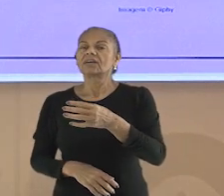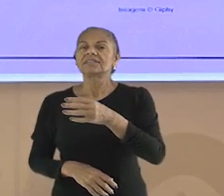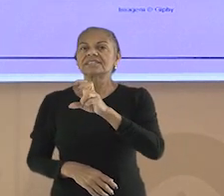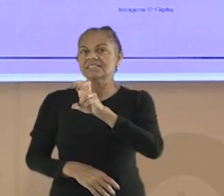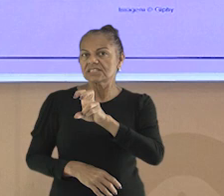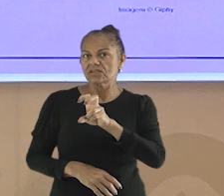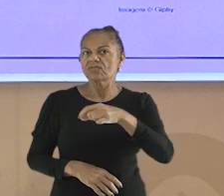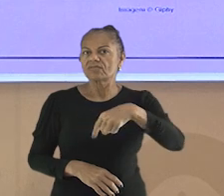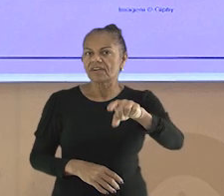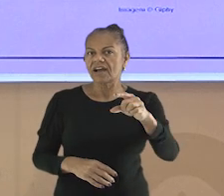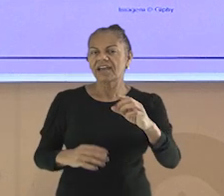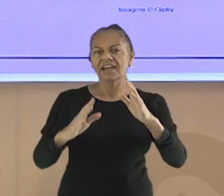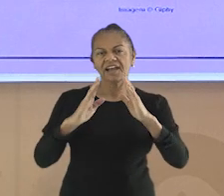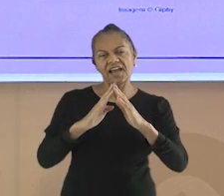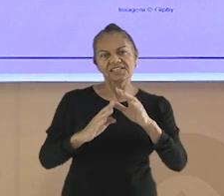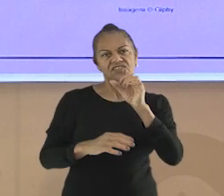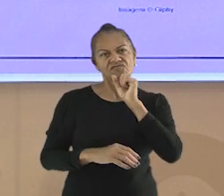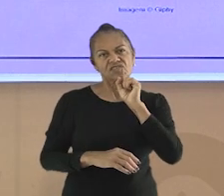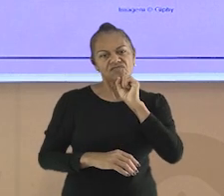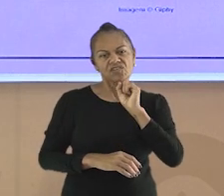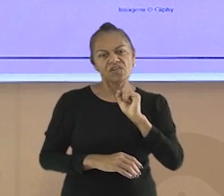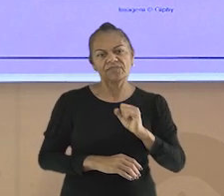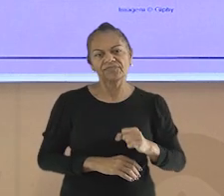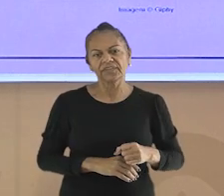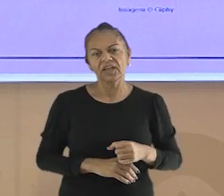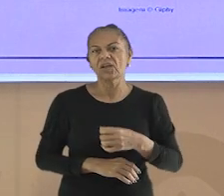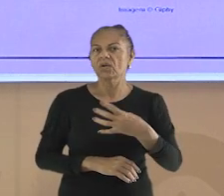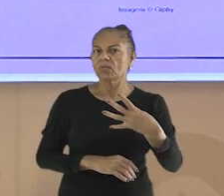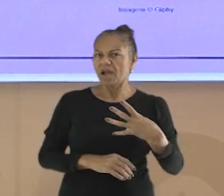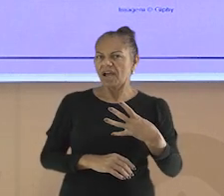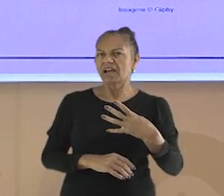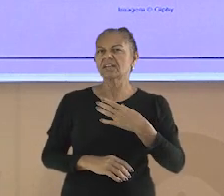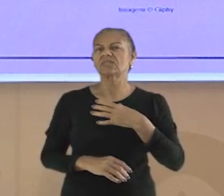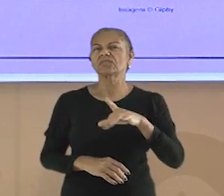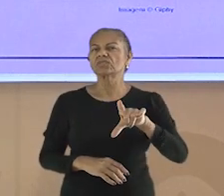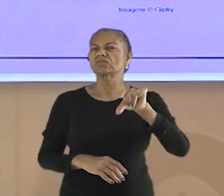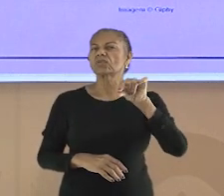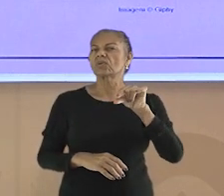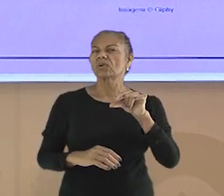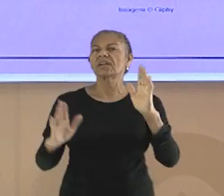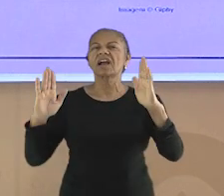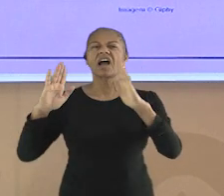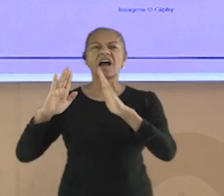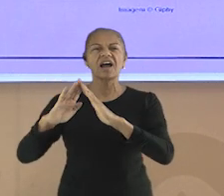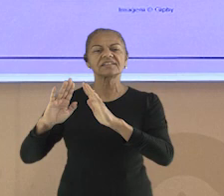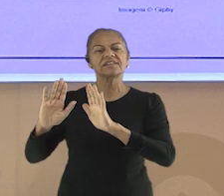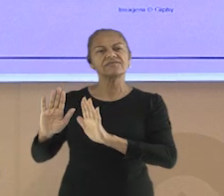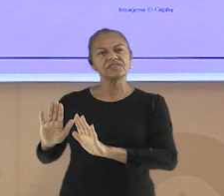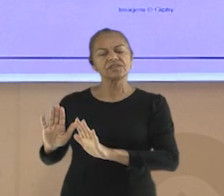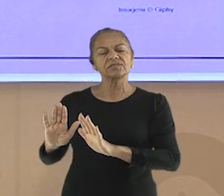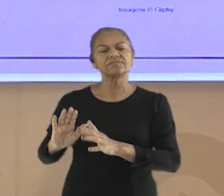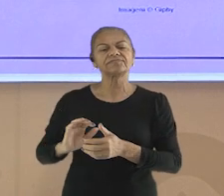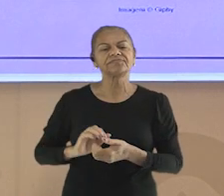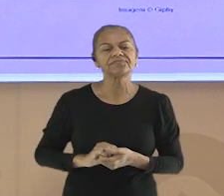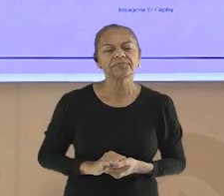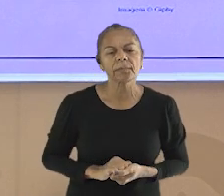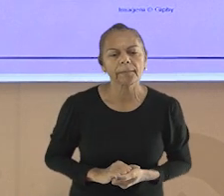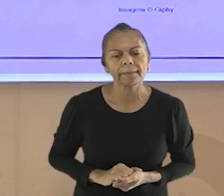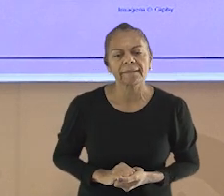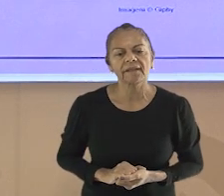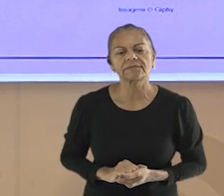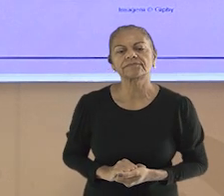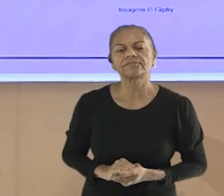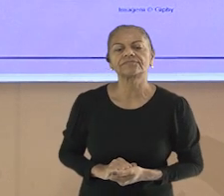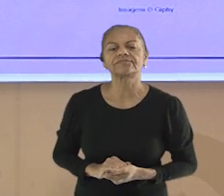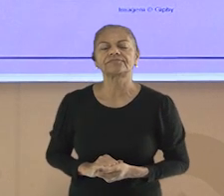de ir à casa da vovó, 4 gostam de ficar em casa e 3 de ir ao sítio. Aqui do